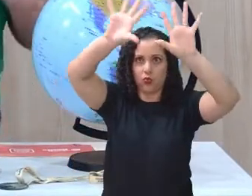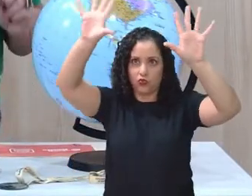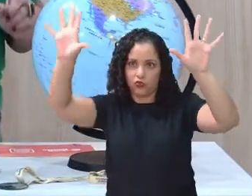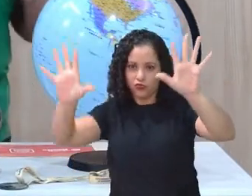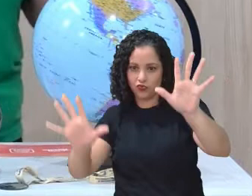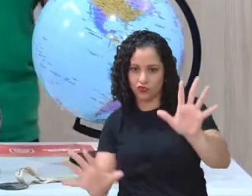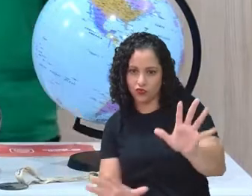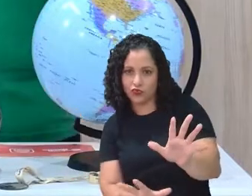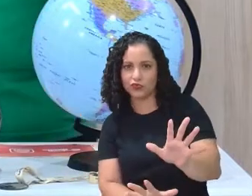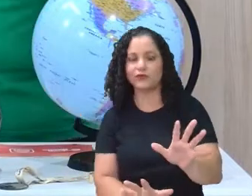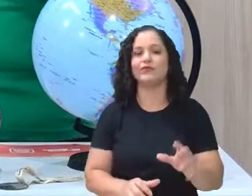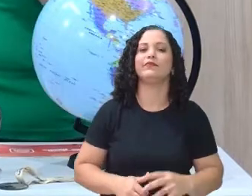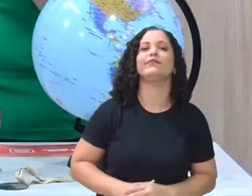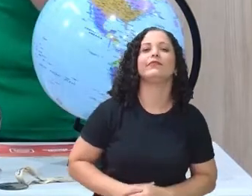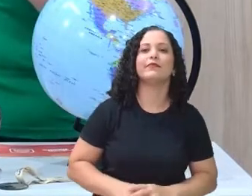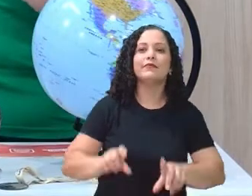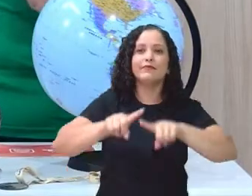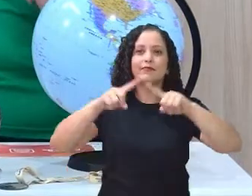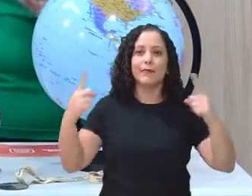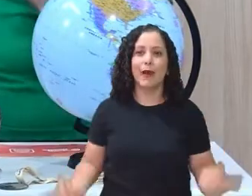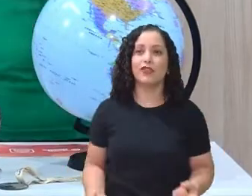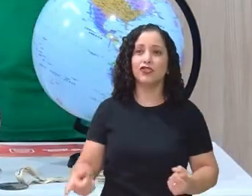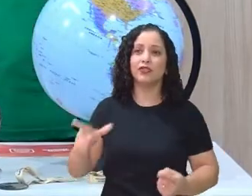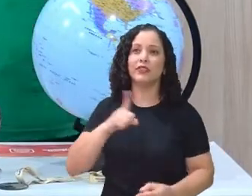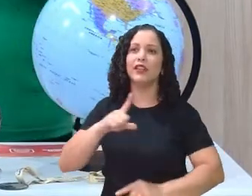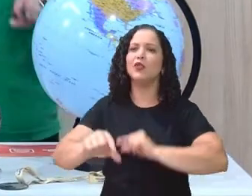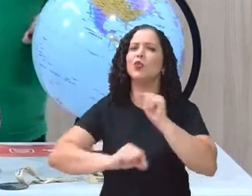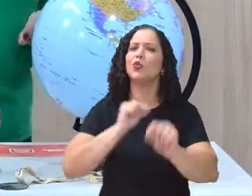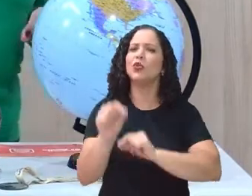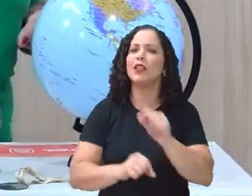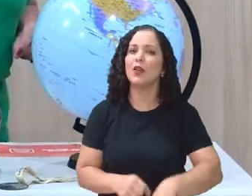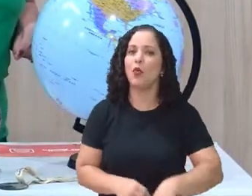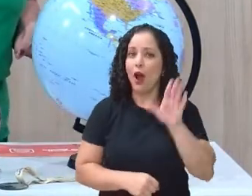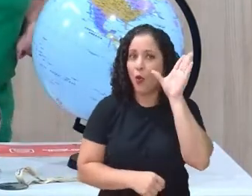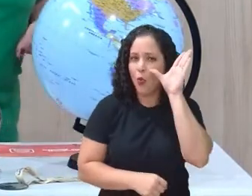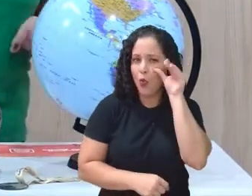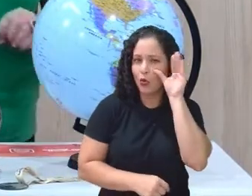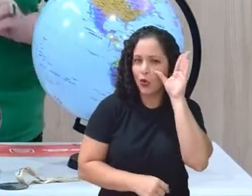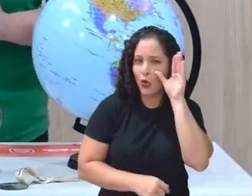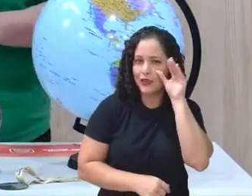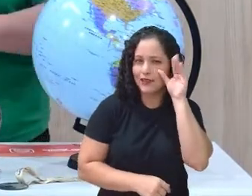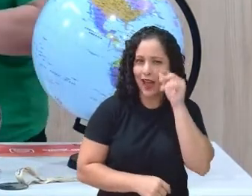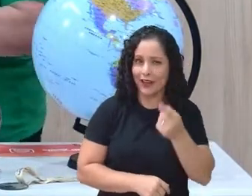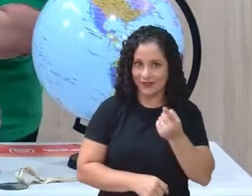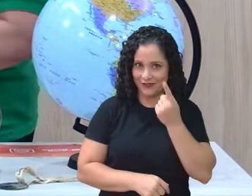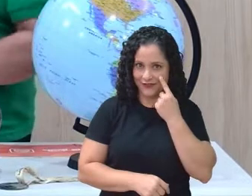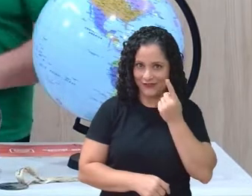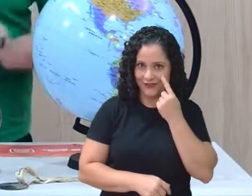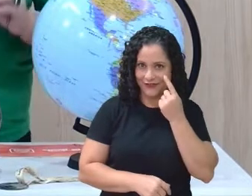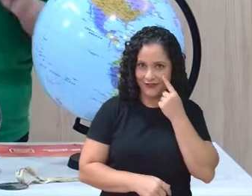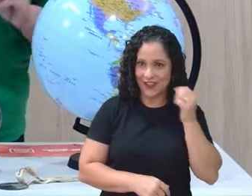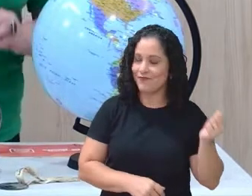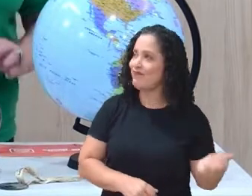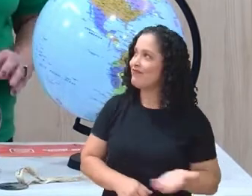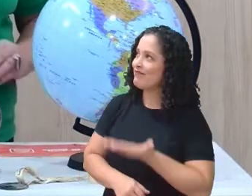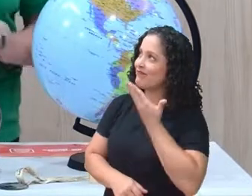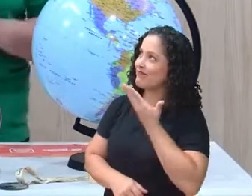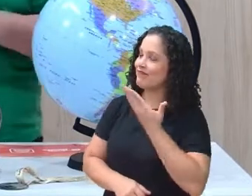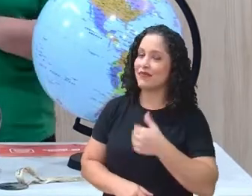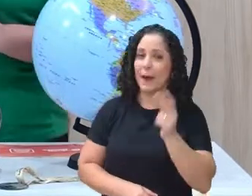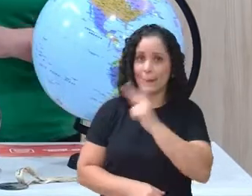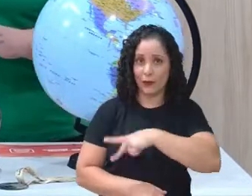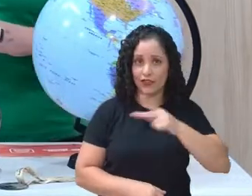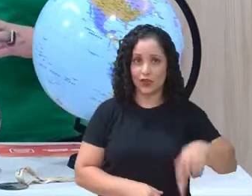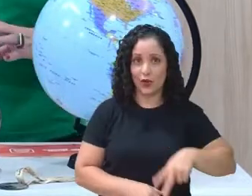Mas eu estou trazendo para vocês aqui, ó, uma curiosidade. a professora Vanessa, a professora de Geografia,